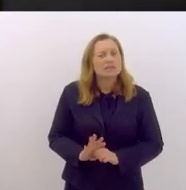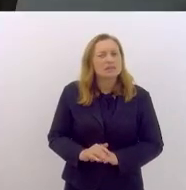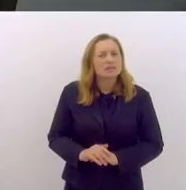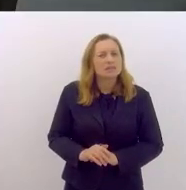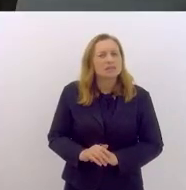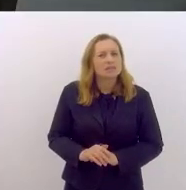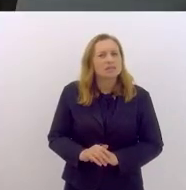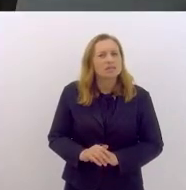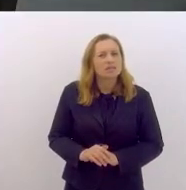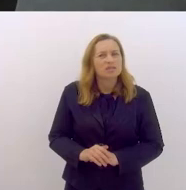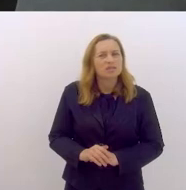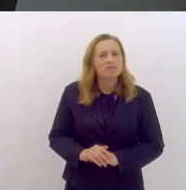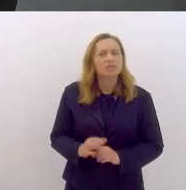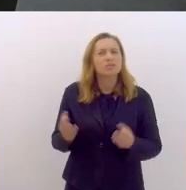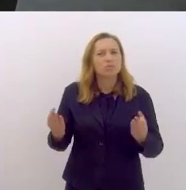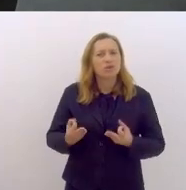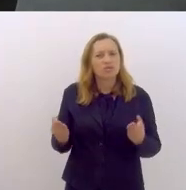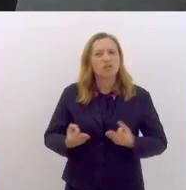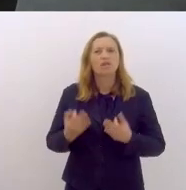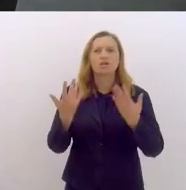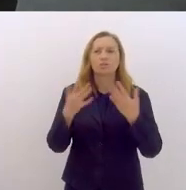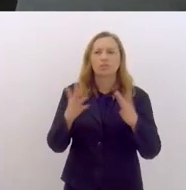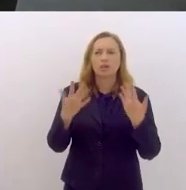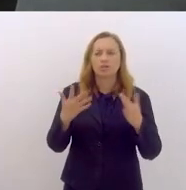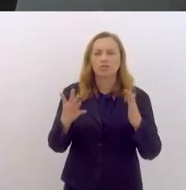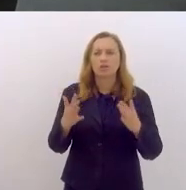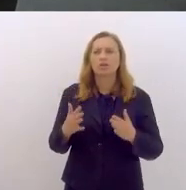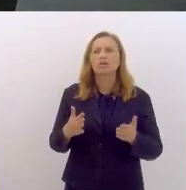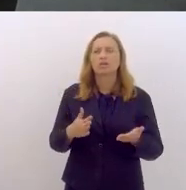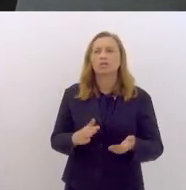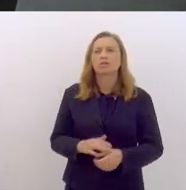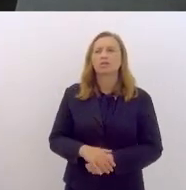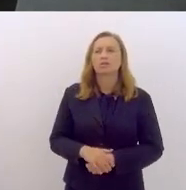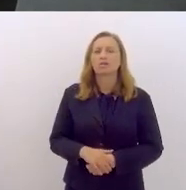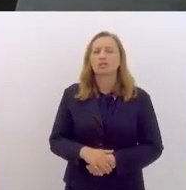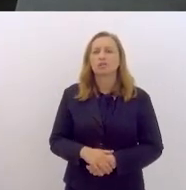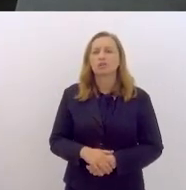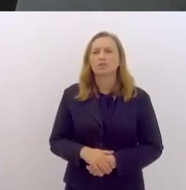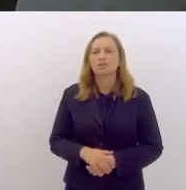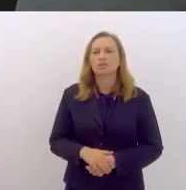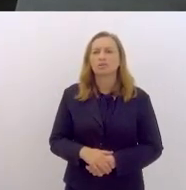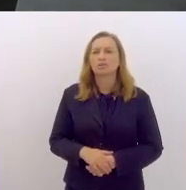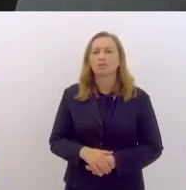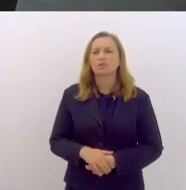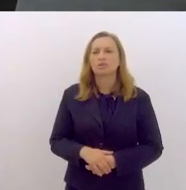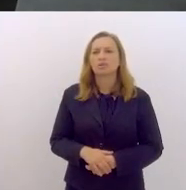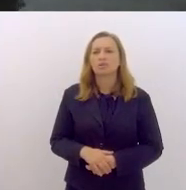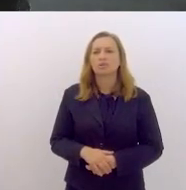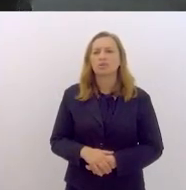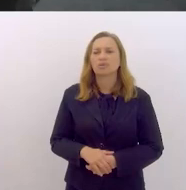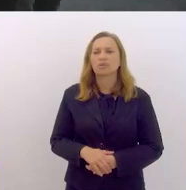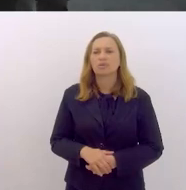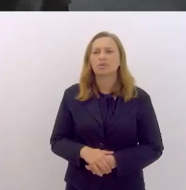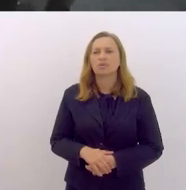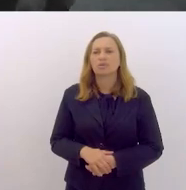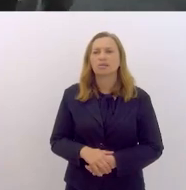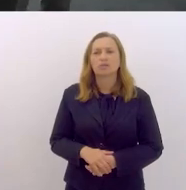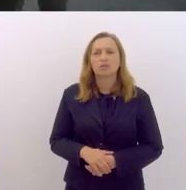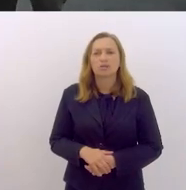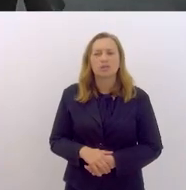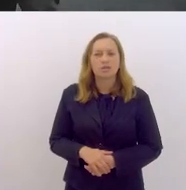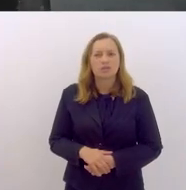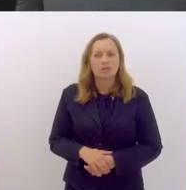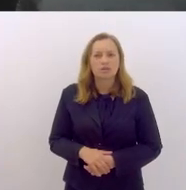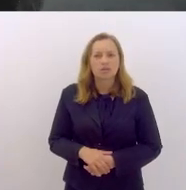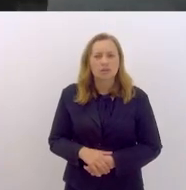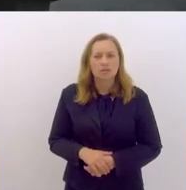permite. Está perfeito. Parabéns pela condução do acordo. A minha dúvida na sua fala acaba suscitando uma dúvida em